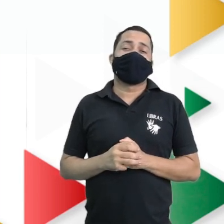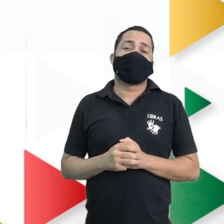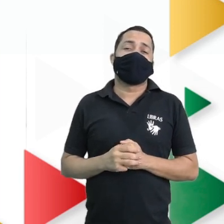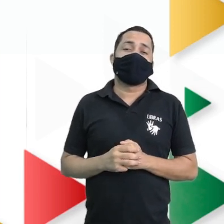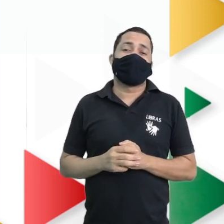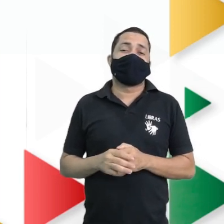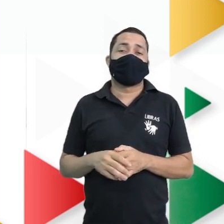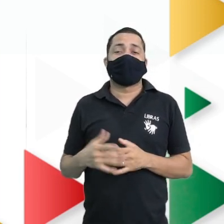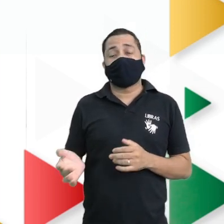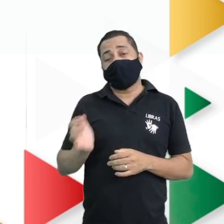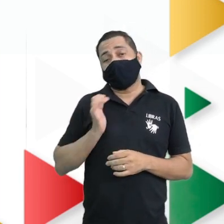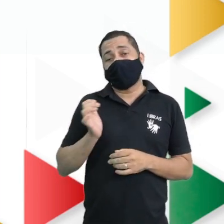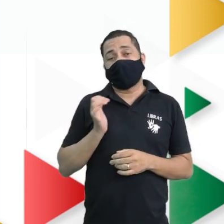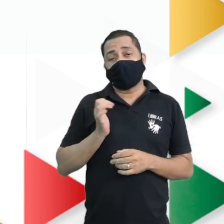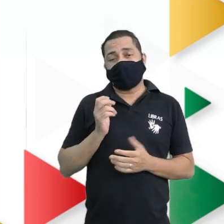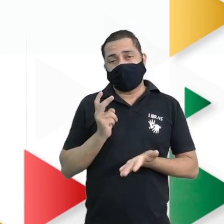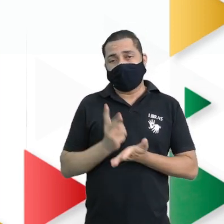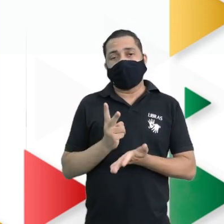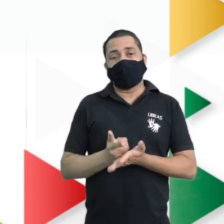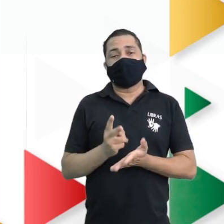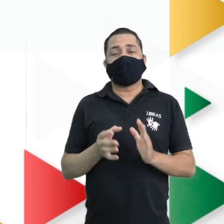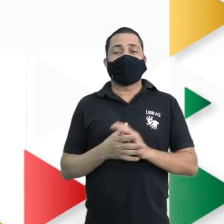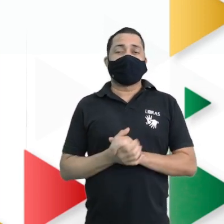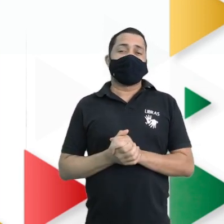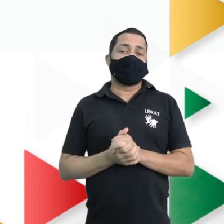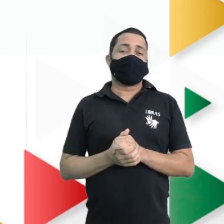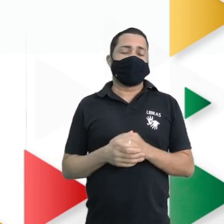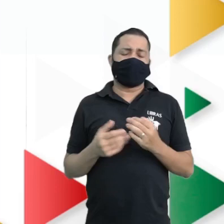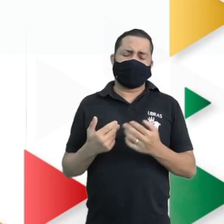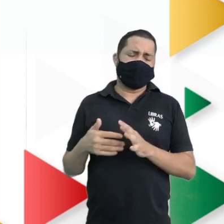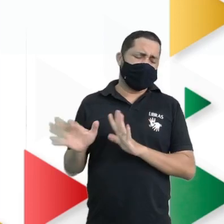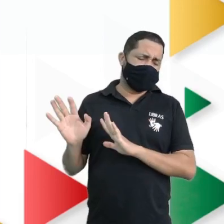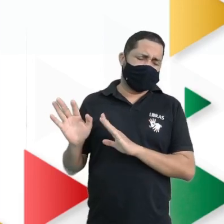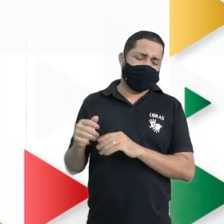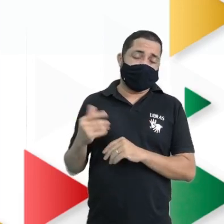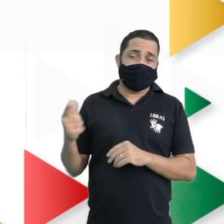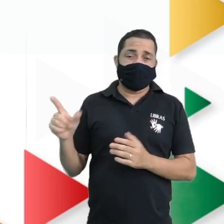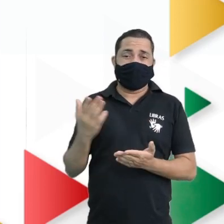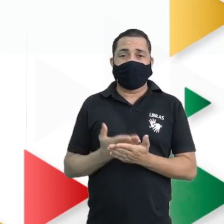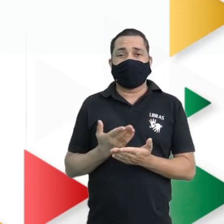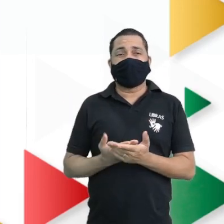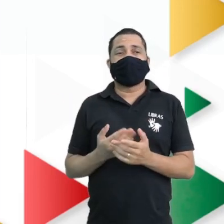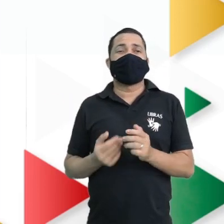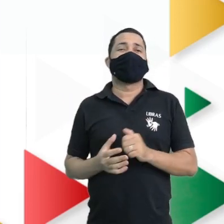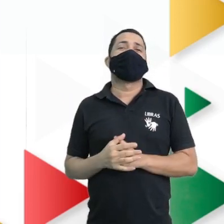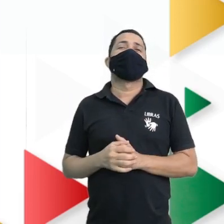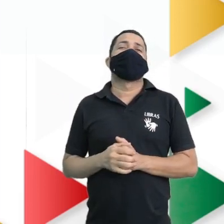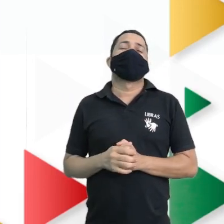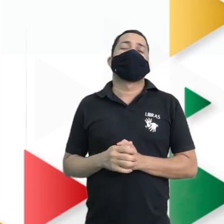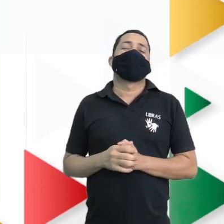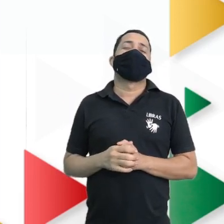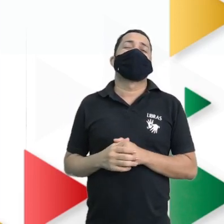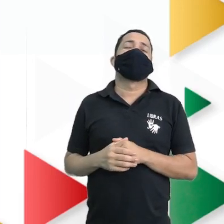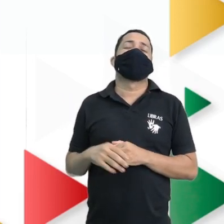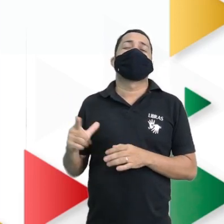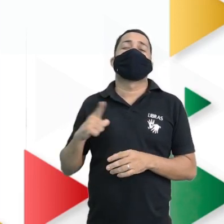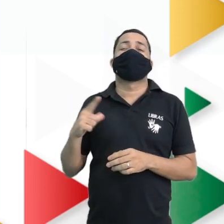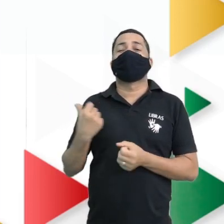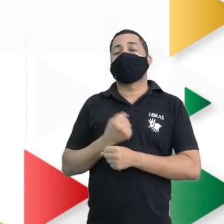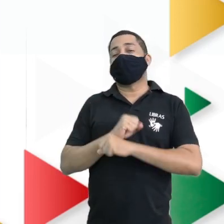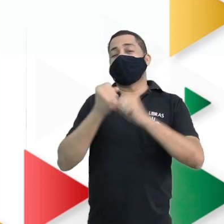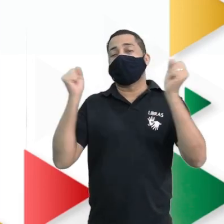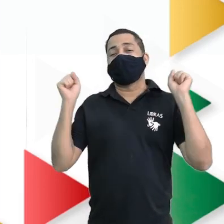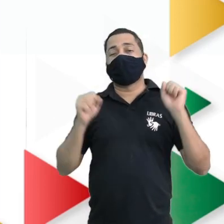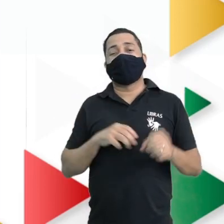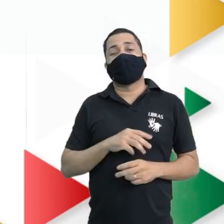Os ricos. Sempre foi assim. Mas vamos deixar isso para outra aula. vão gerar revoltas em vários pontos do